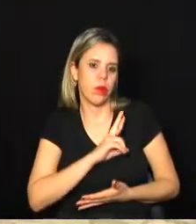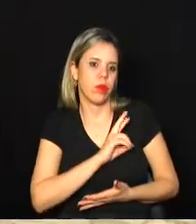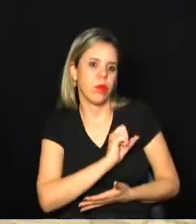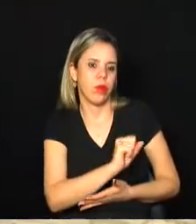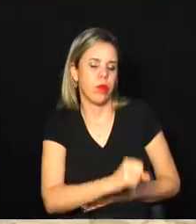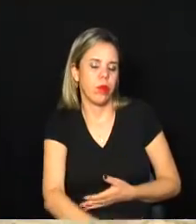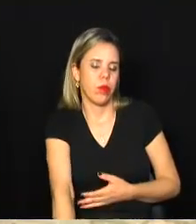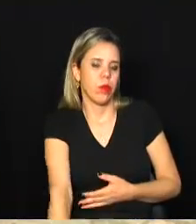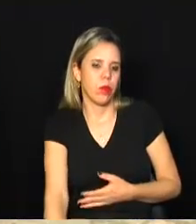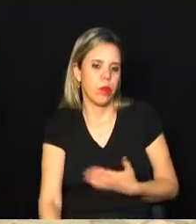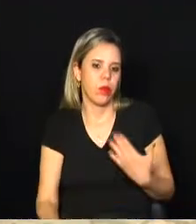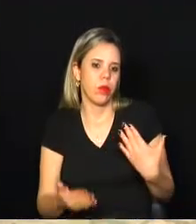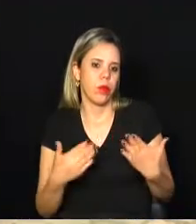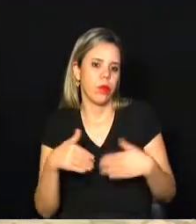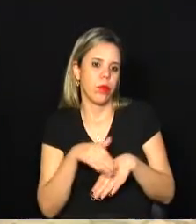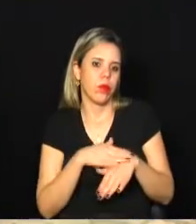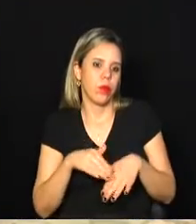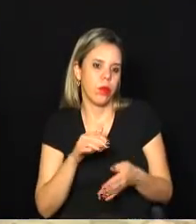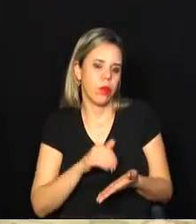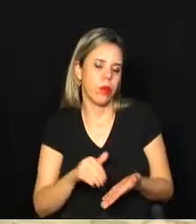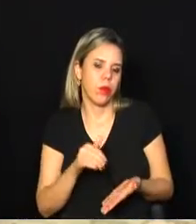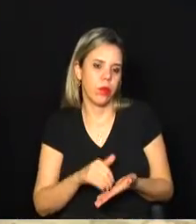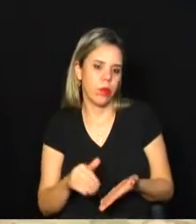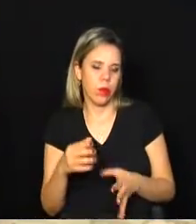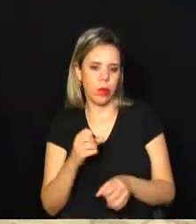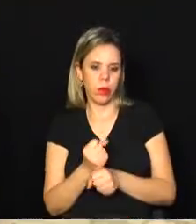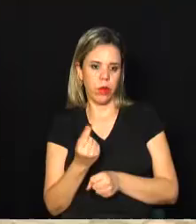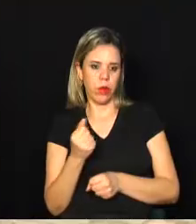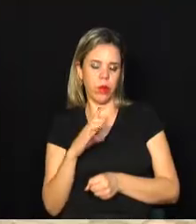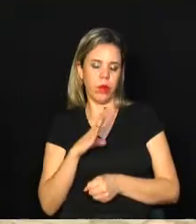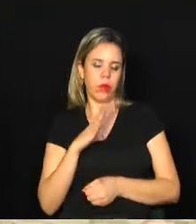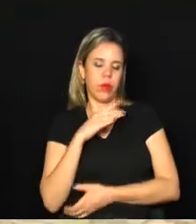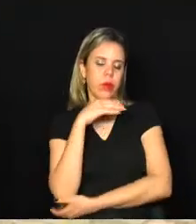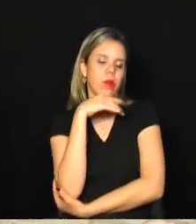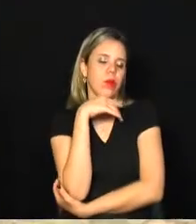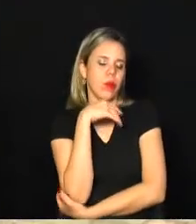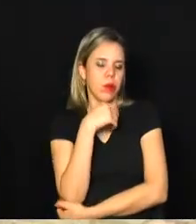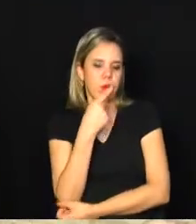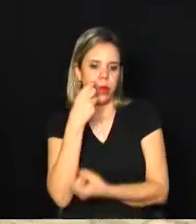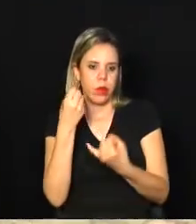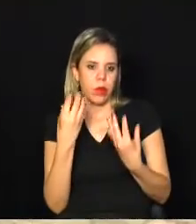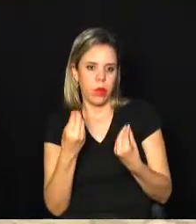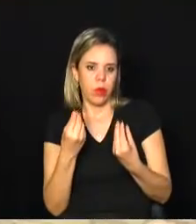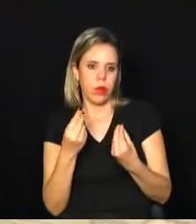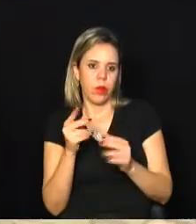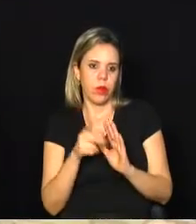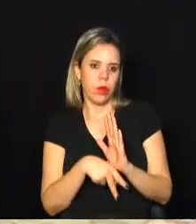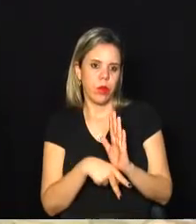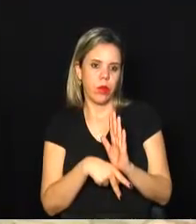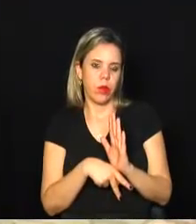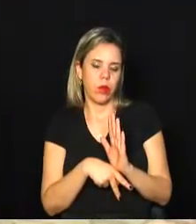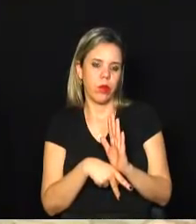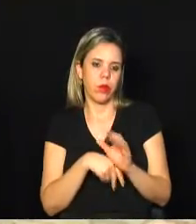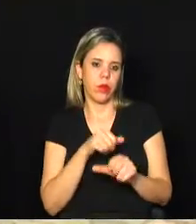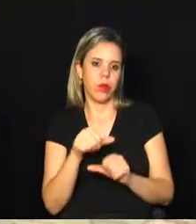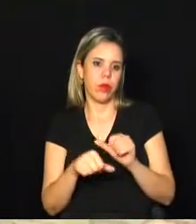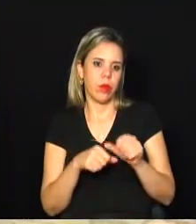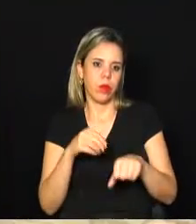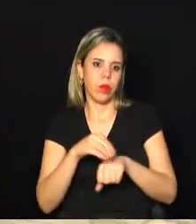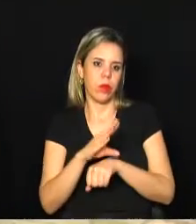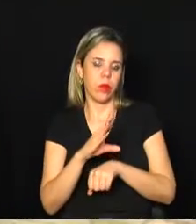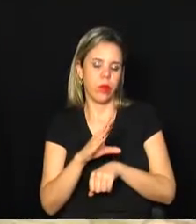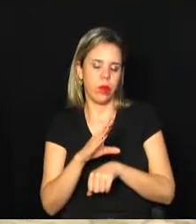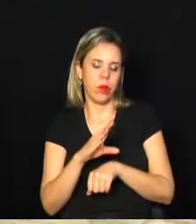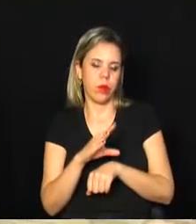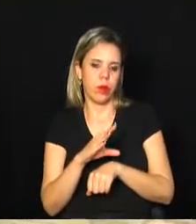de tá conversando aí com secretário de Finanças nossa cidade falamos muito sobre esse projeto do impacto que ele vai trazer